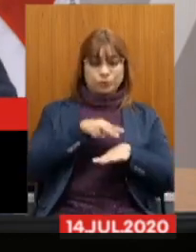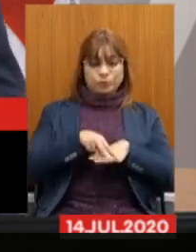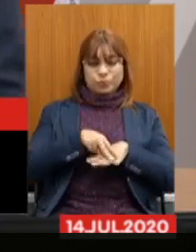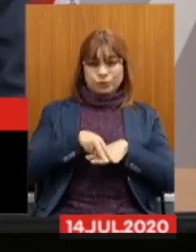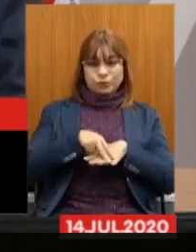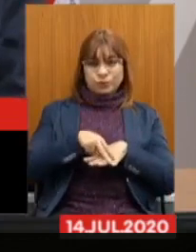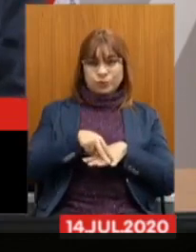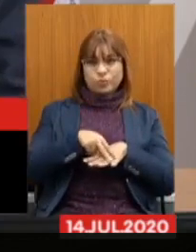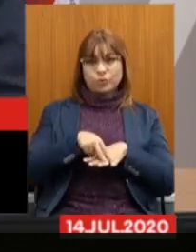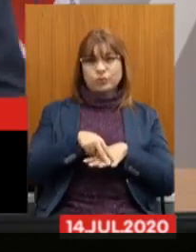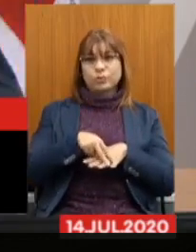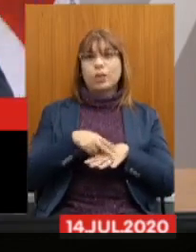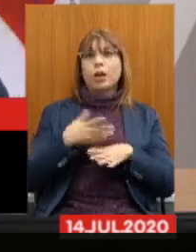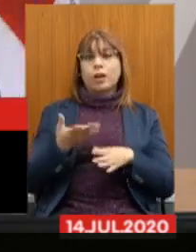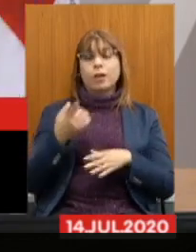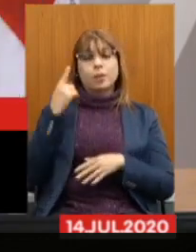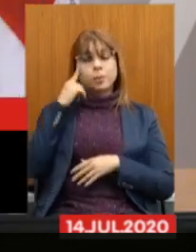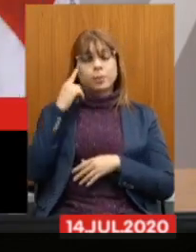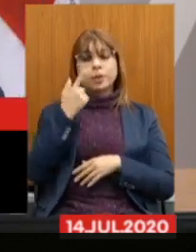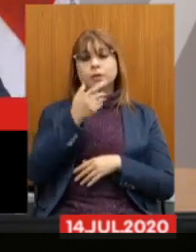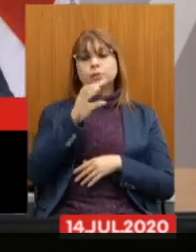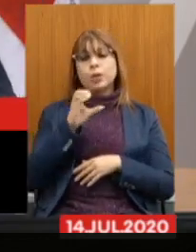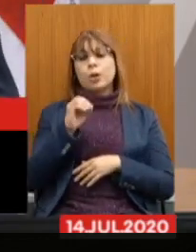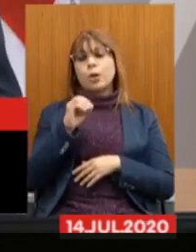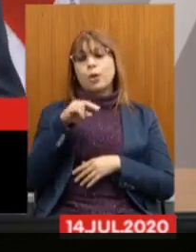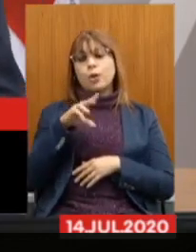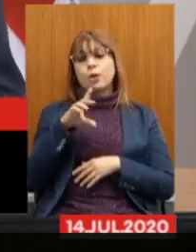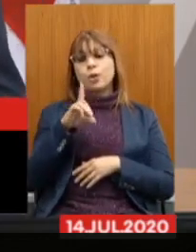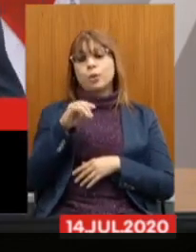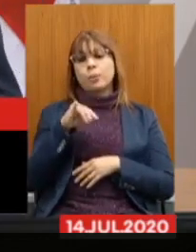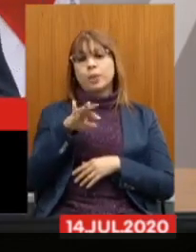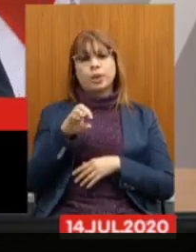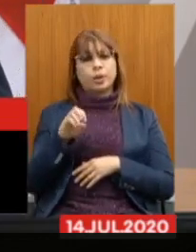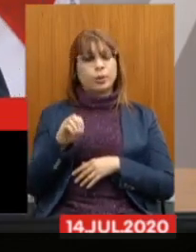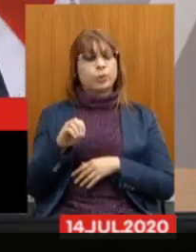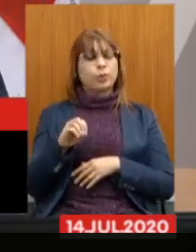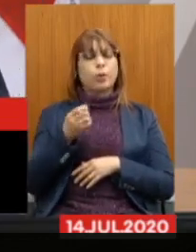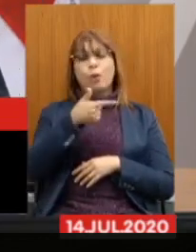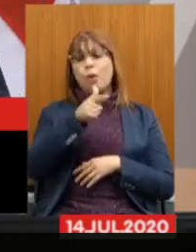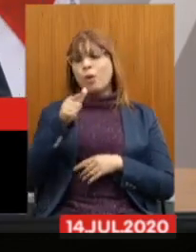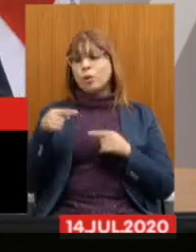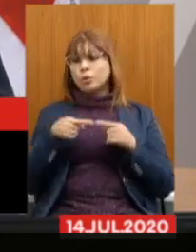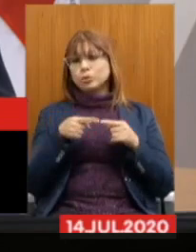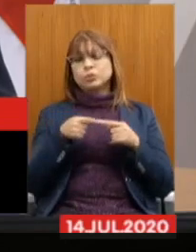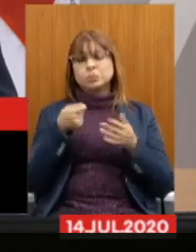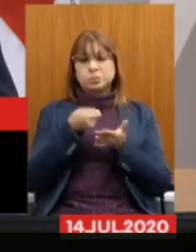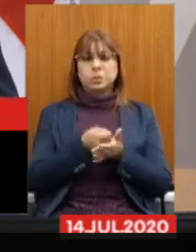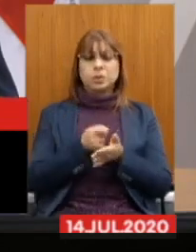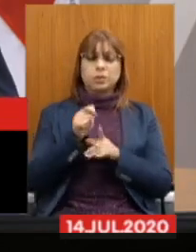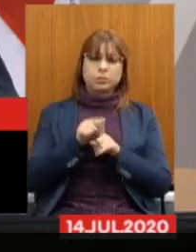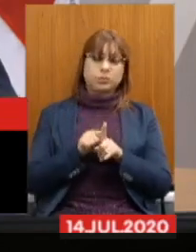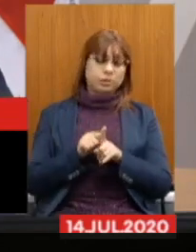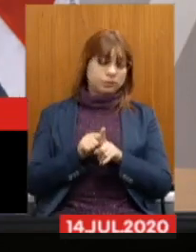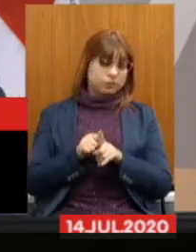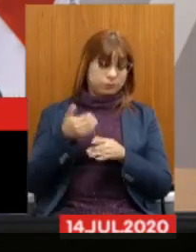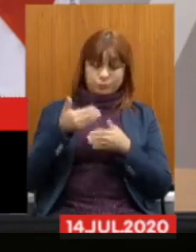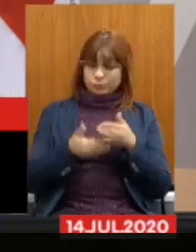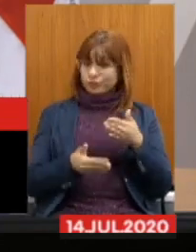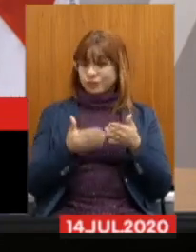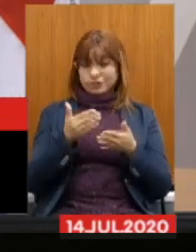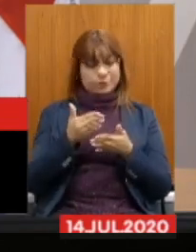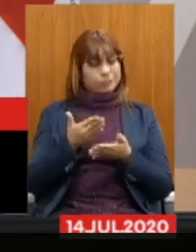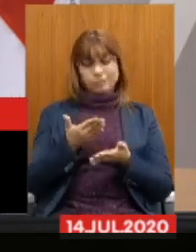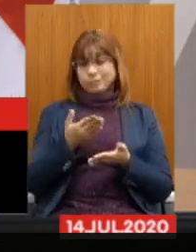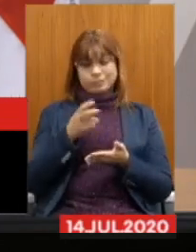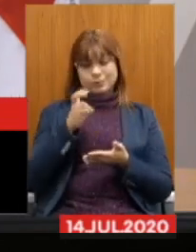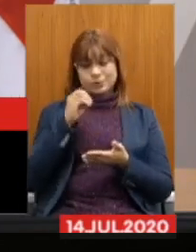tanto o condomínio como um monte de despesas fixas não vão reduzir a metade. O sistema